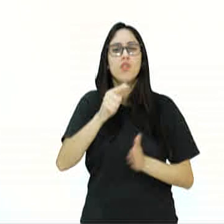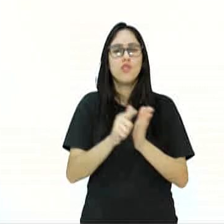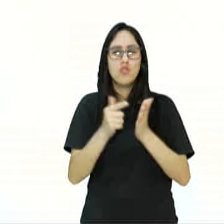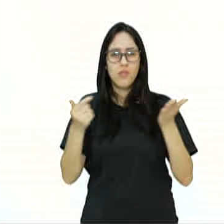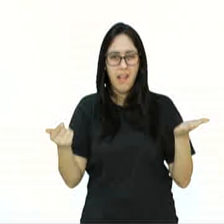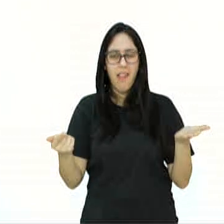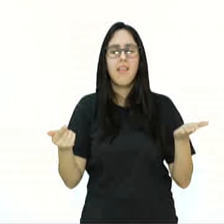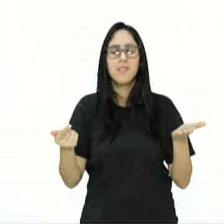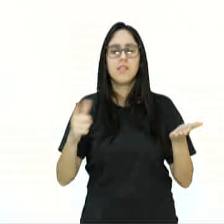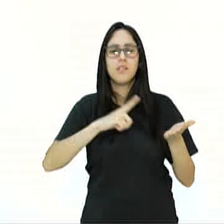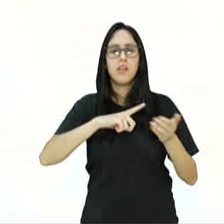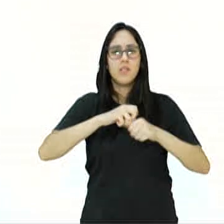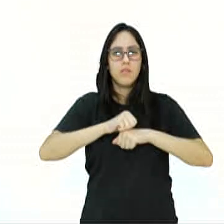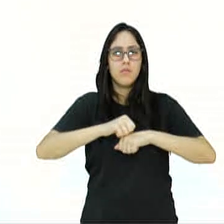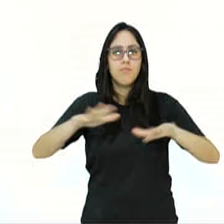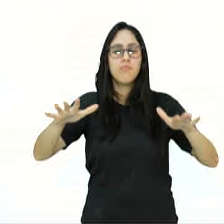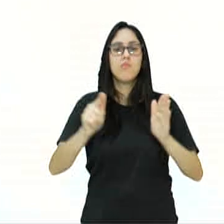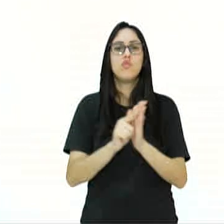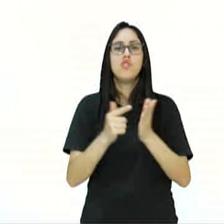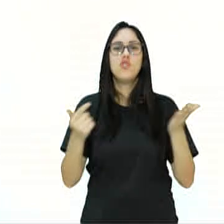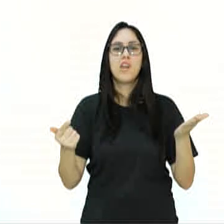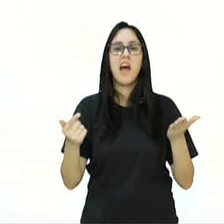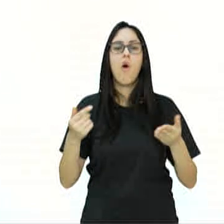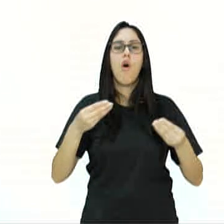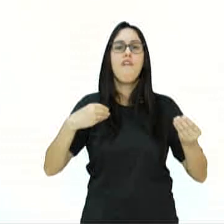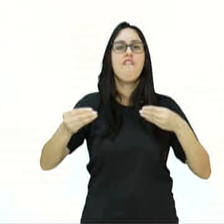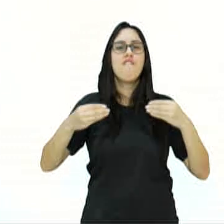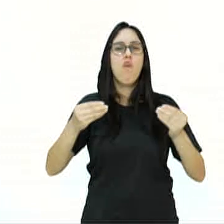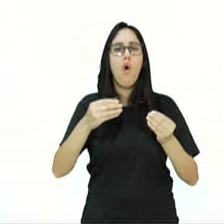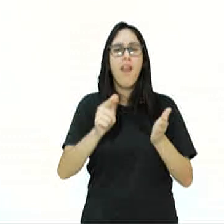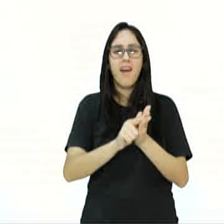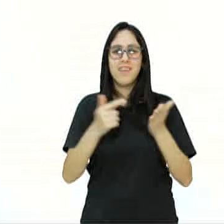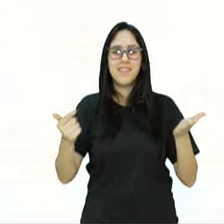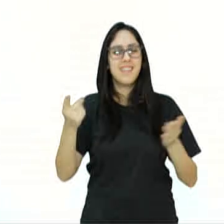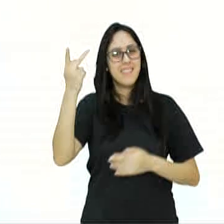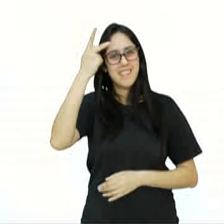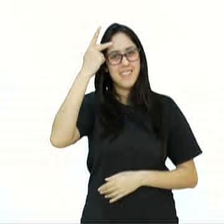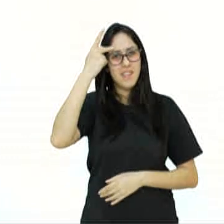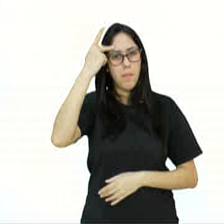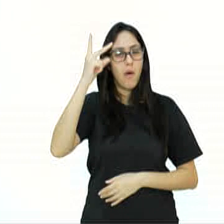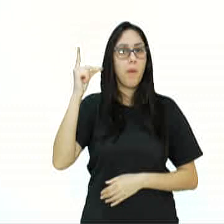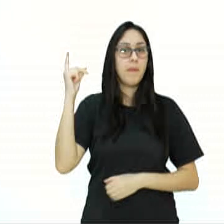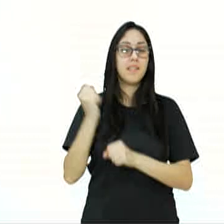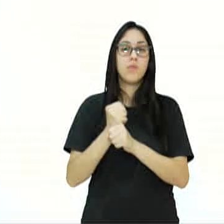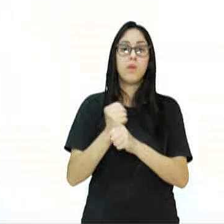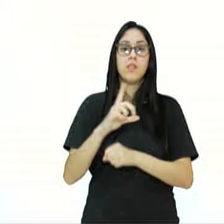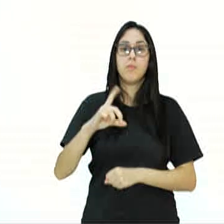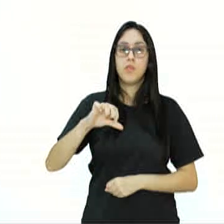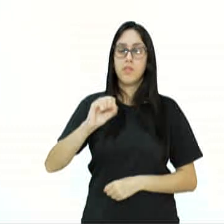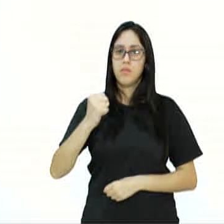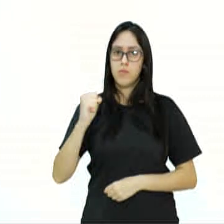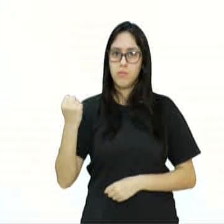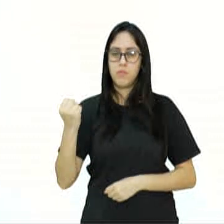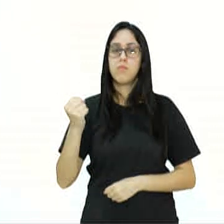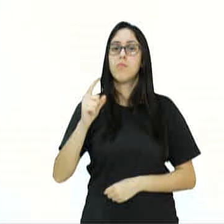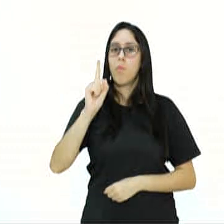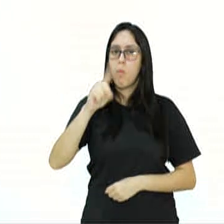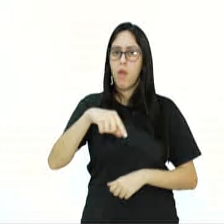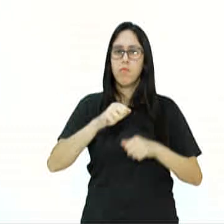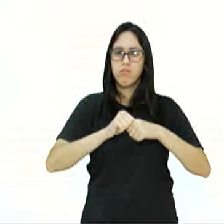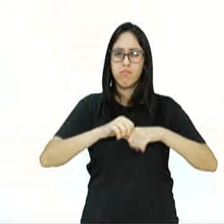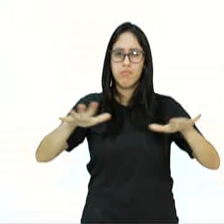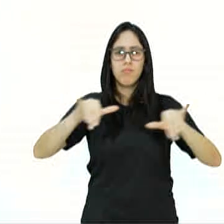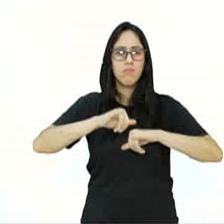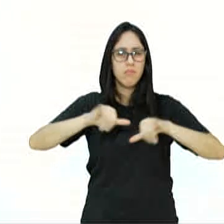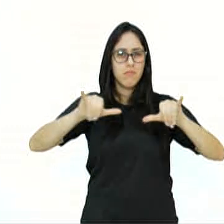e publicadas no jornal Folha de São Paulo no dia 9 de agosto de 1988, em matéria referente ao fato daquele